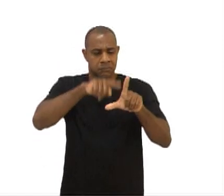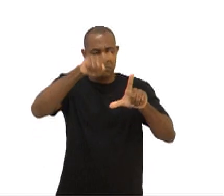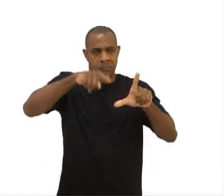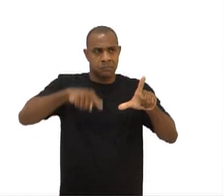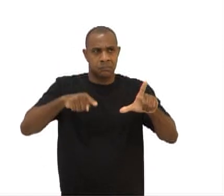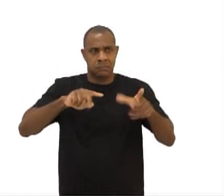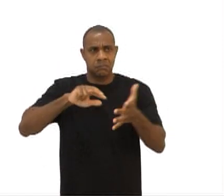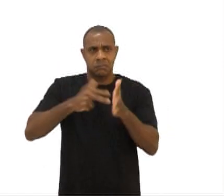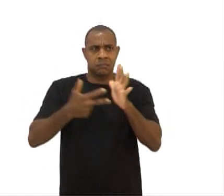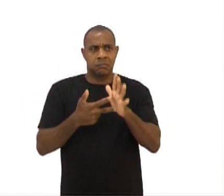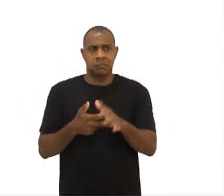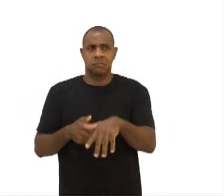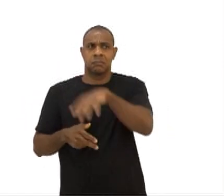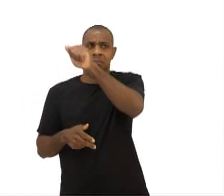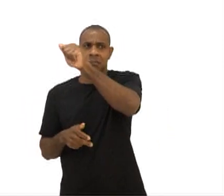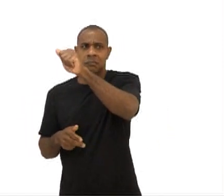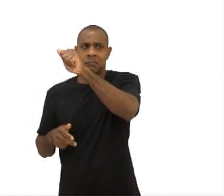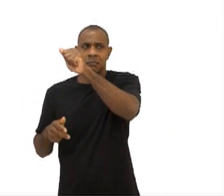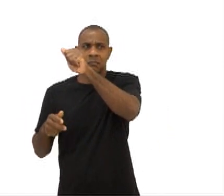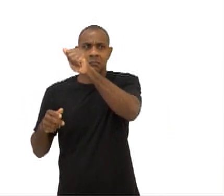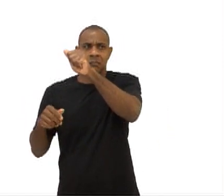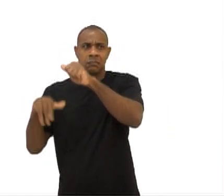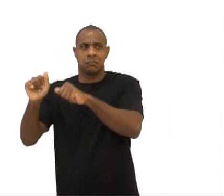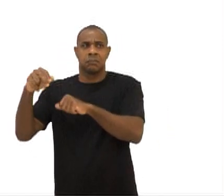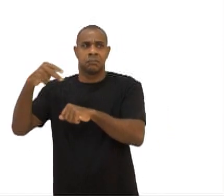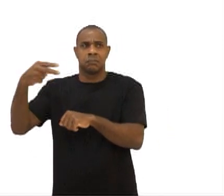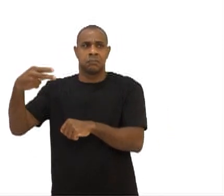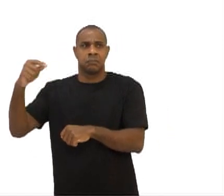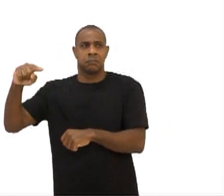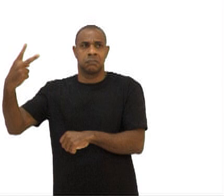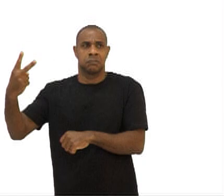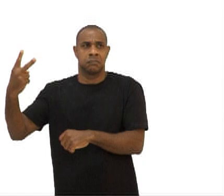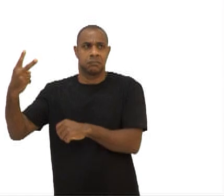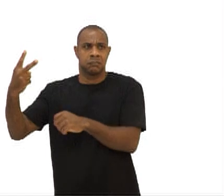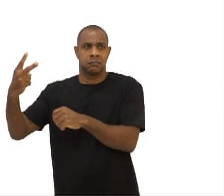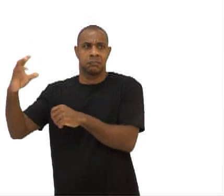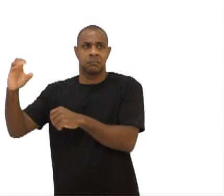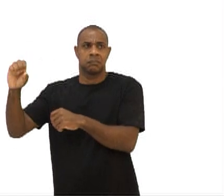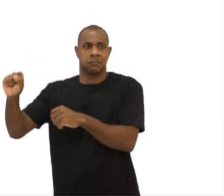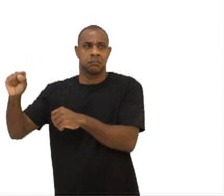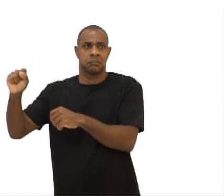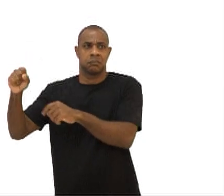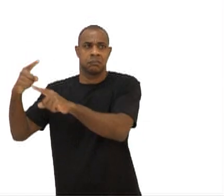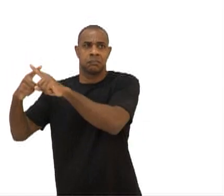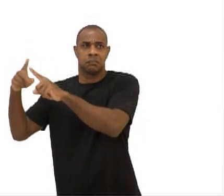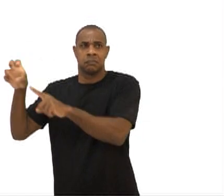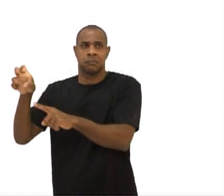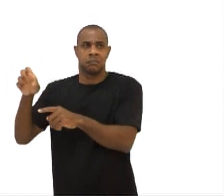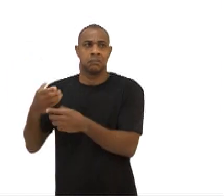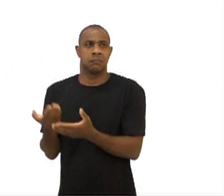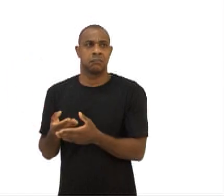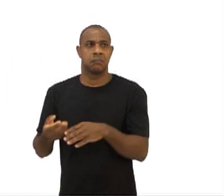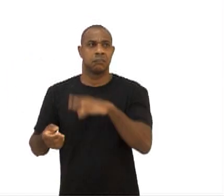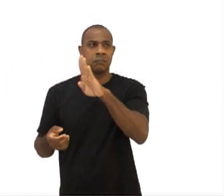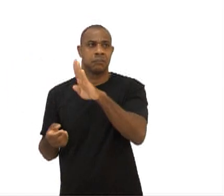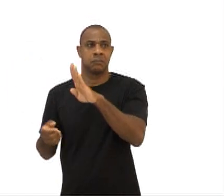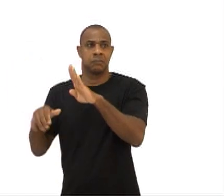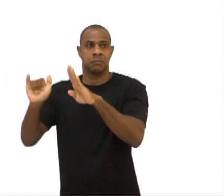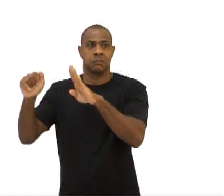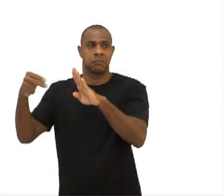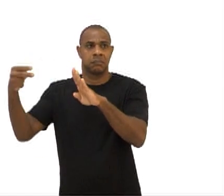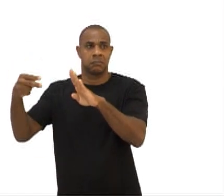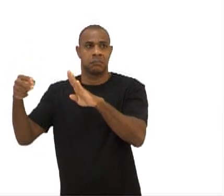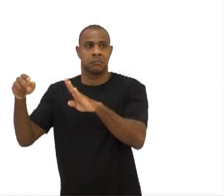y igual menos 2 vezes cosseno de x? Letra B, y igual 2 vezes seno de x? Ou na